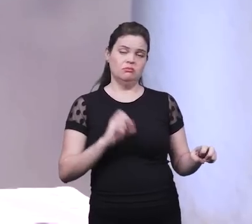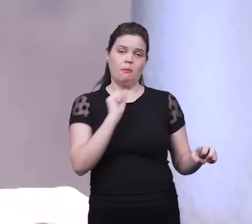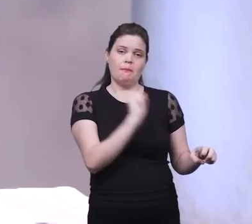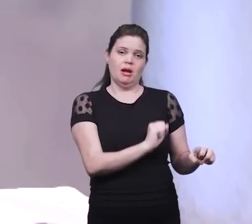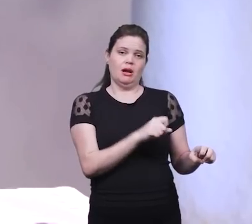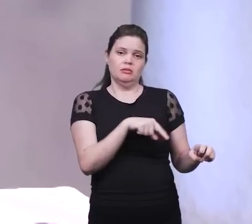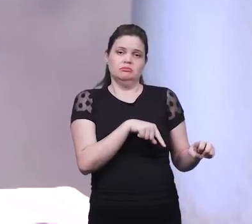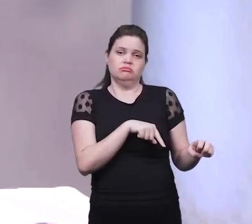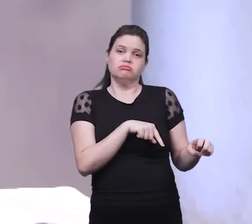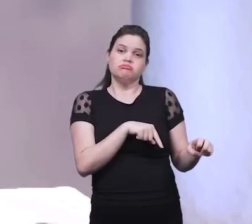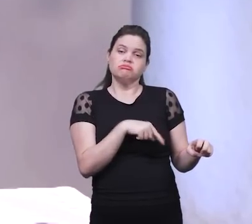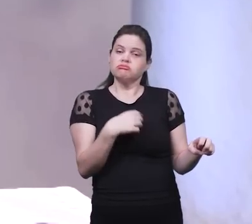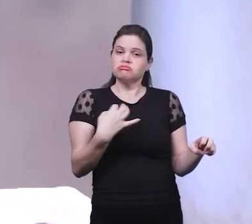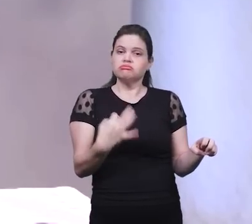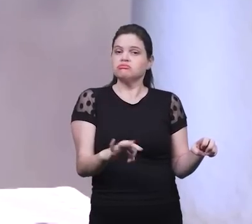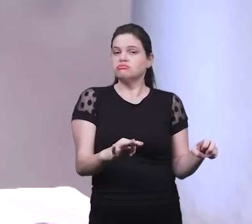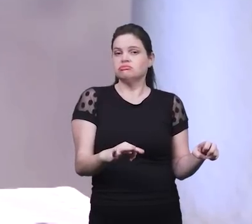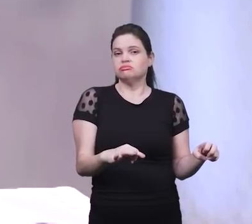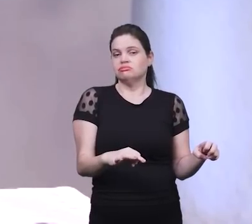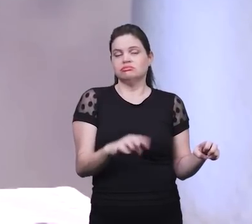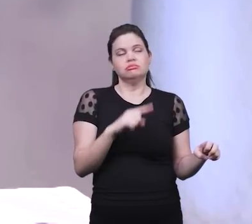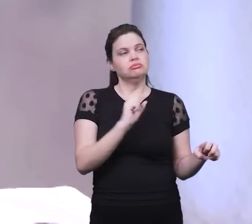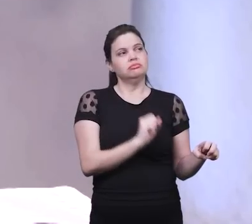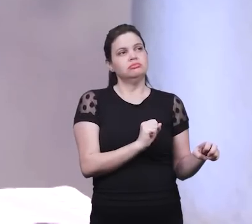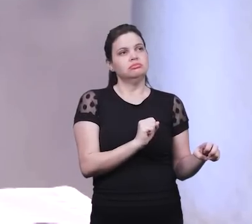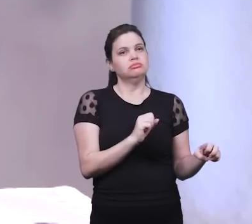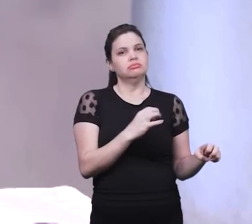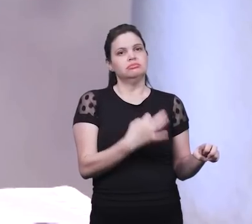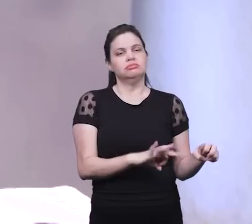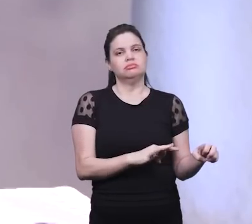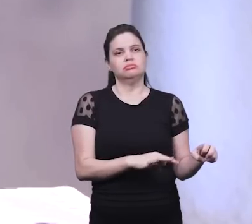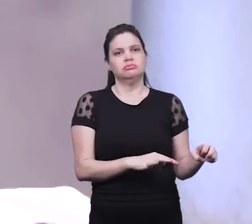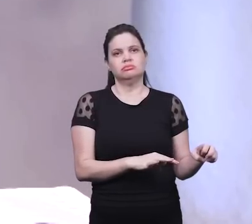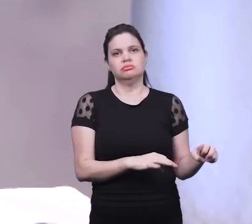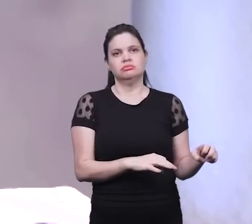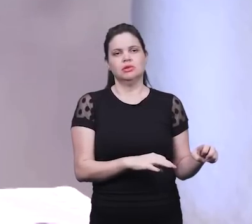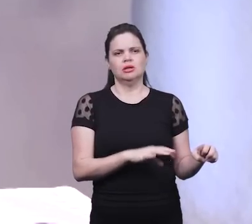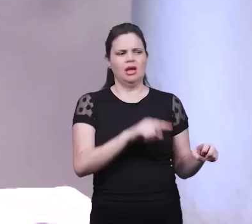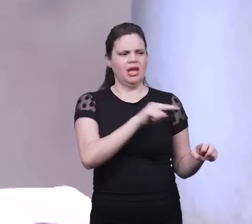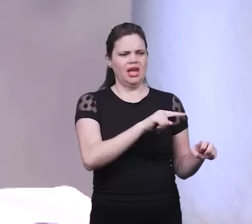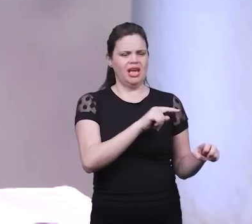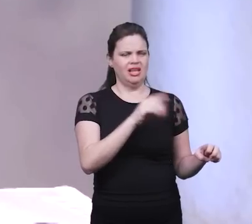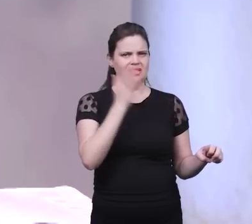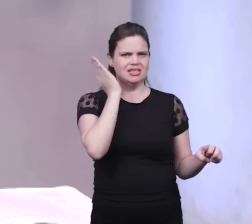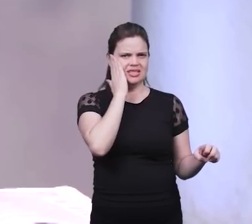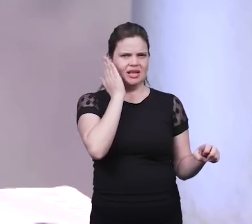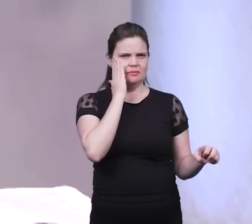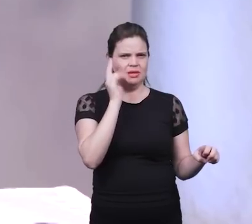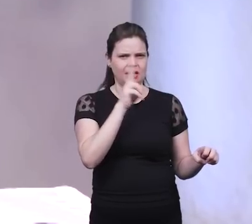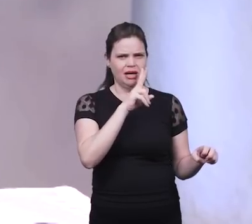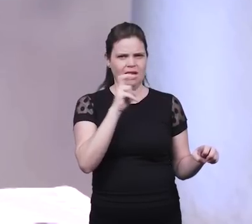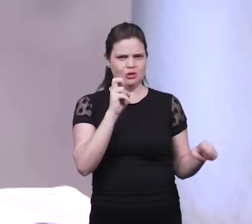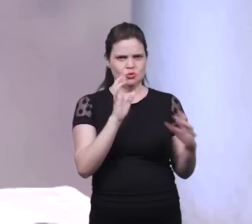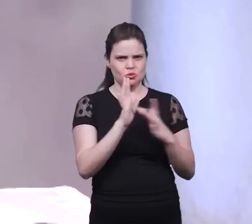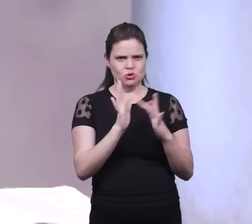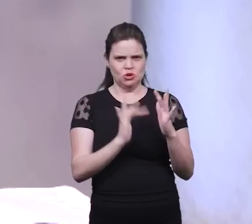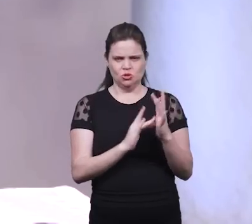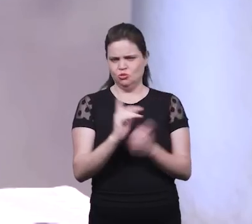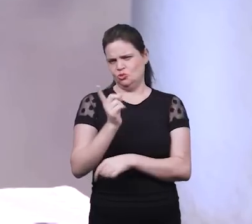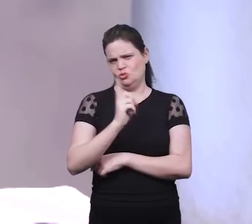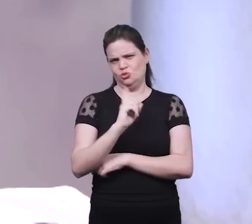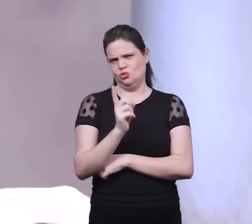né? E o homem não tinha certamente ouvido falar de Jesus, ou tinha ouvido, porque Jesus, os milagres